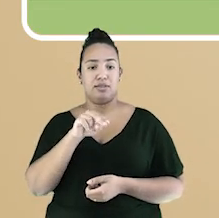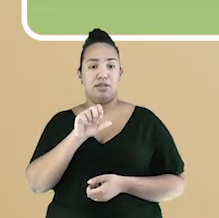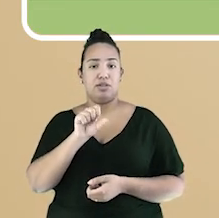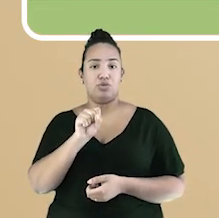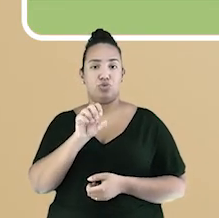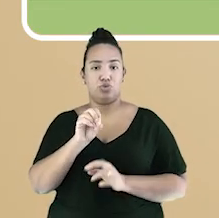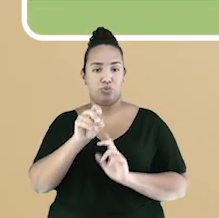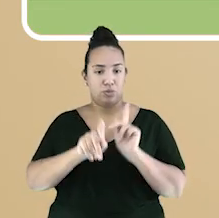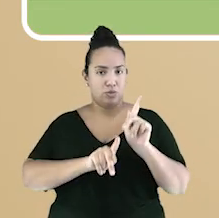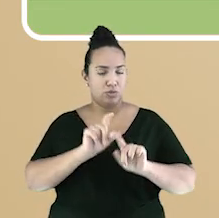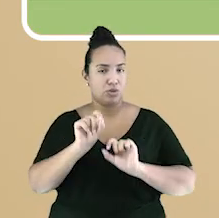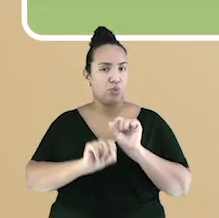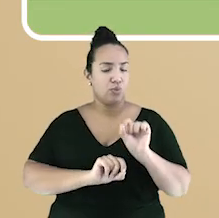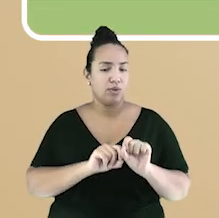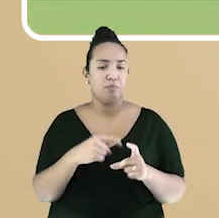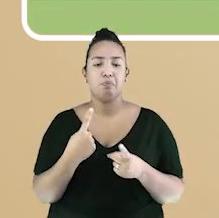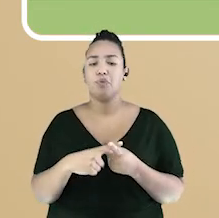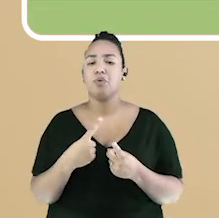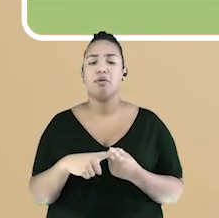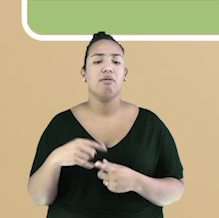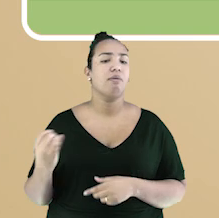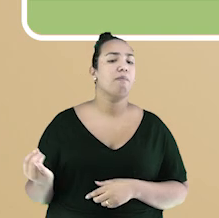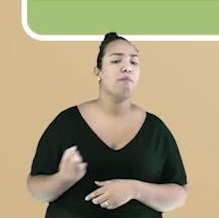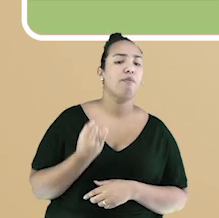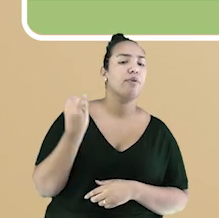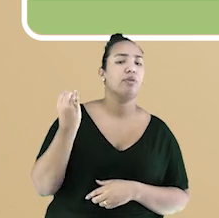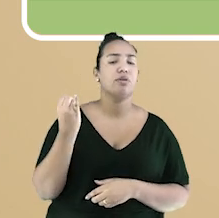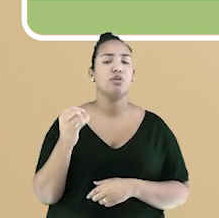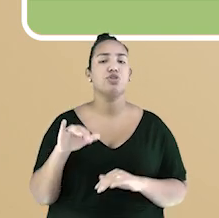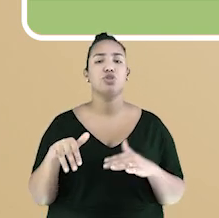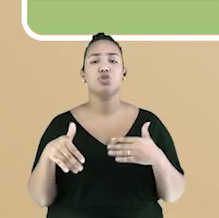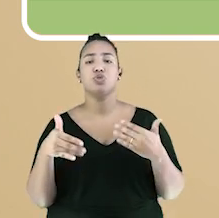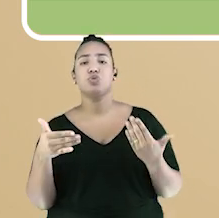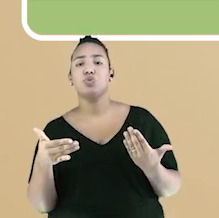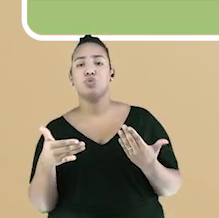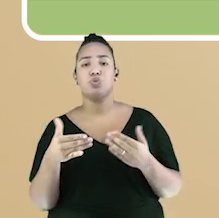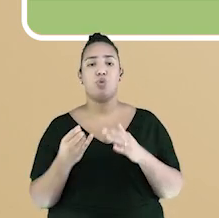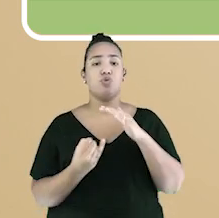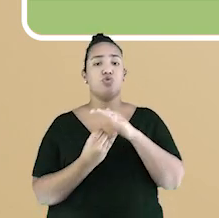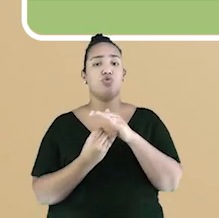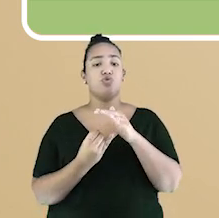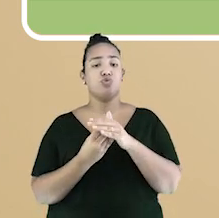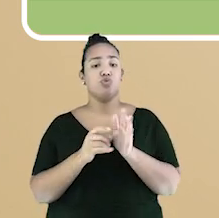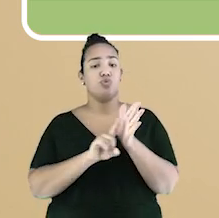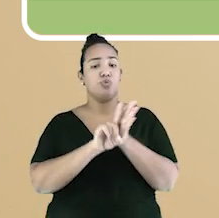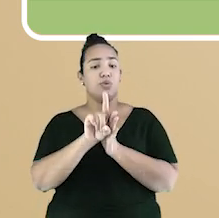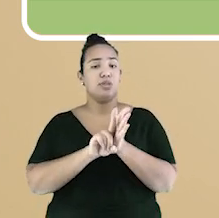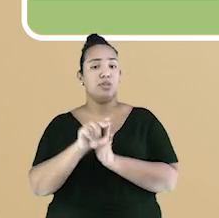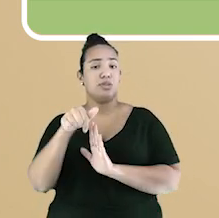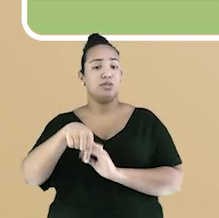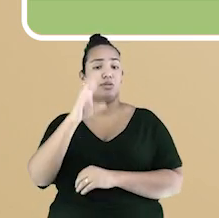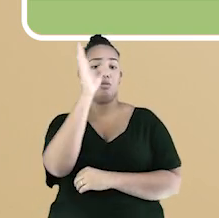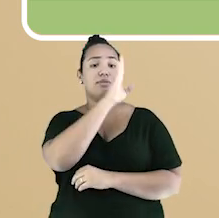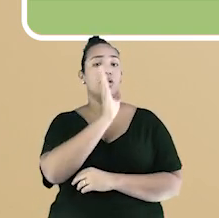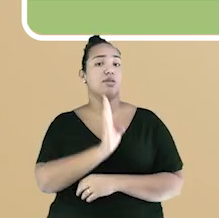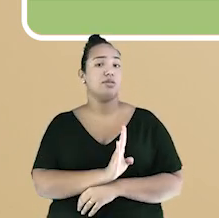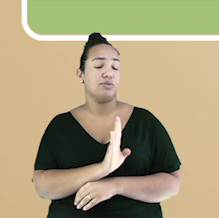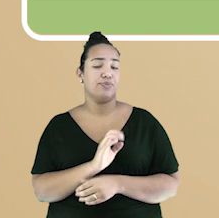censo demográfico? Qual a sua importância? E qual é o órgão que obtém os dados do censo no